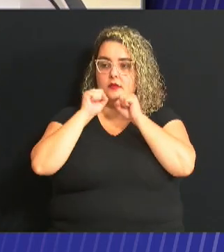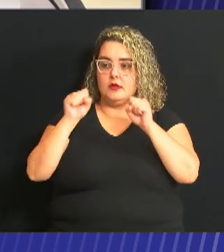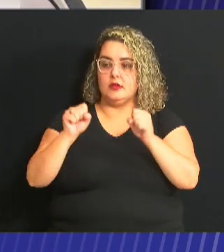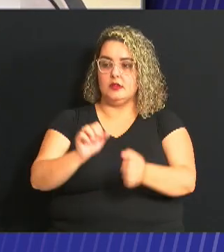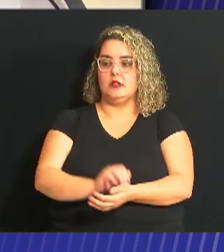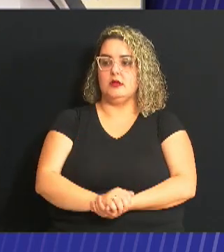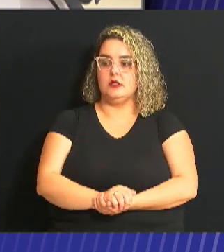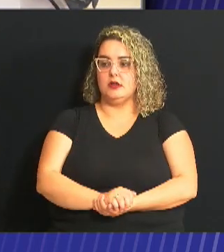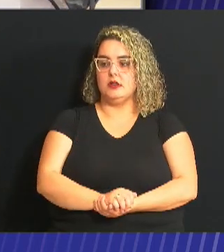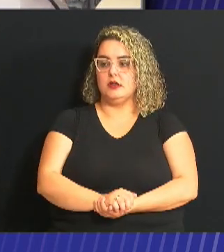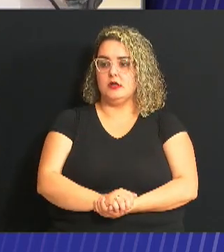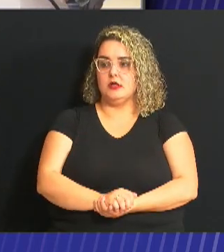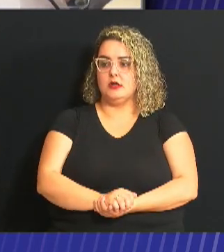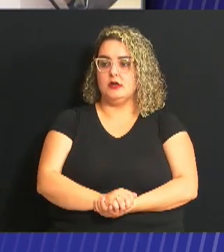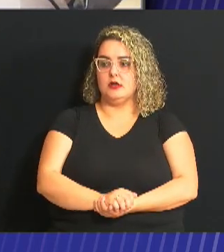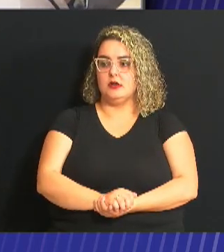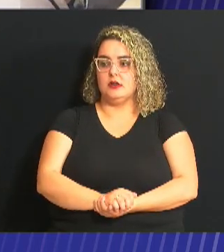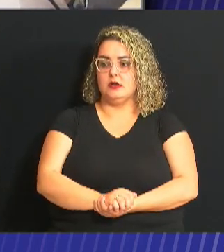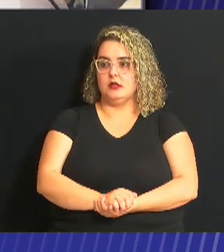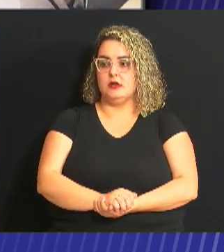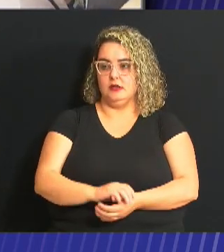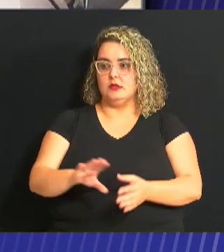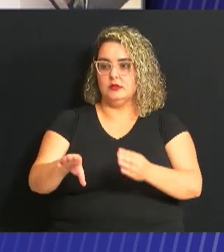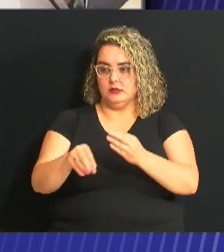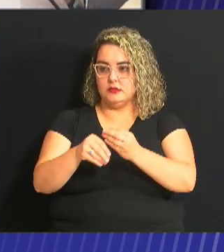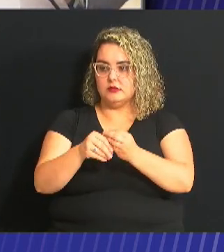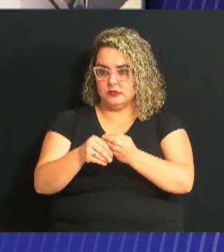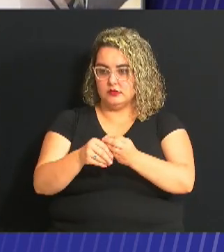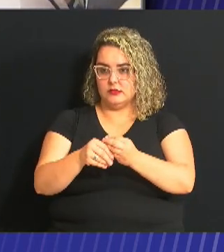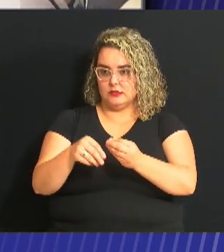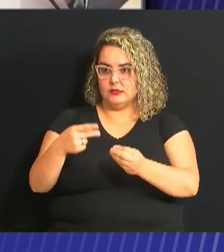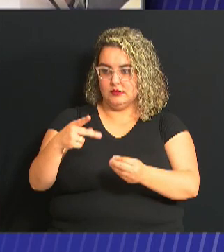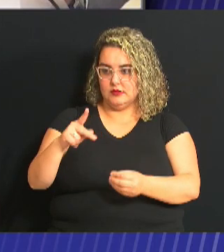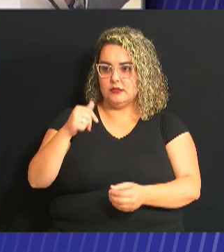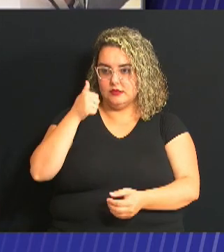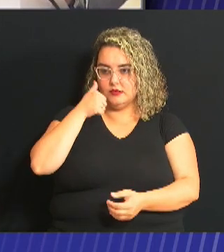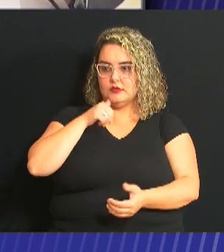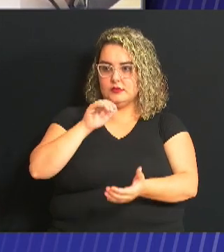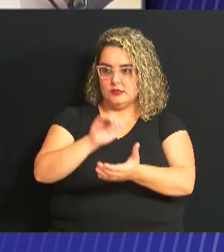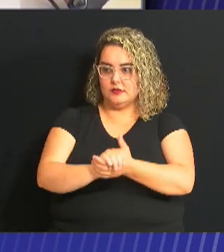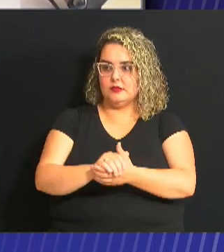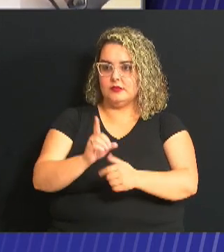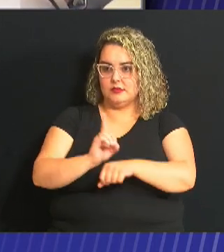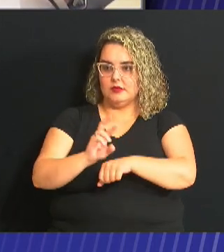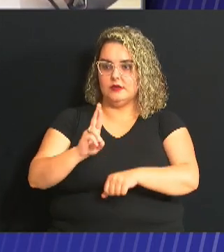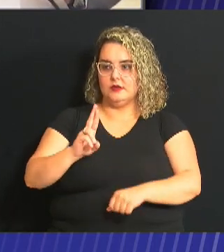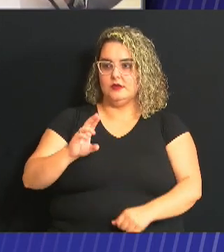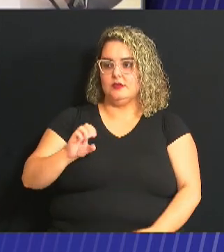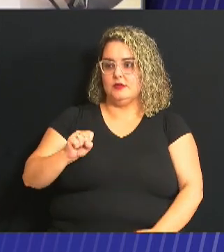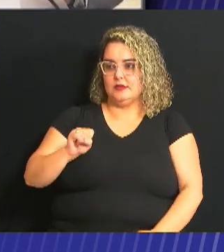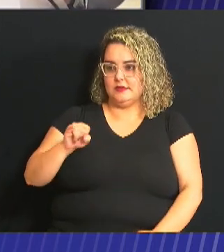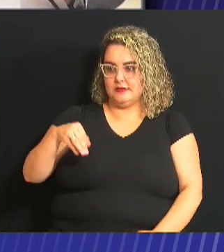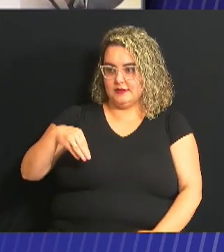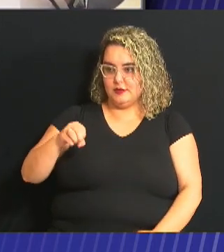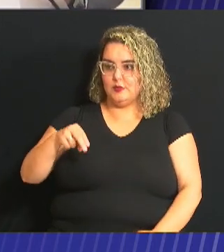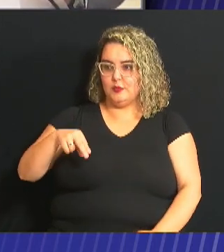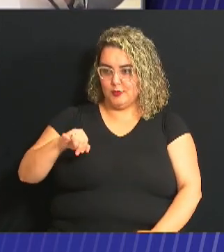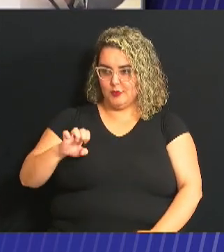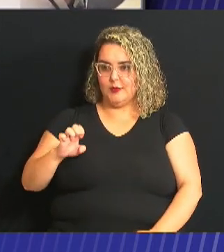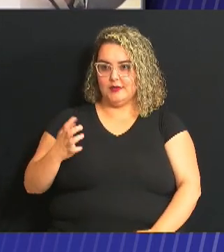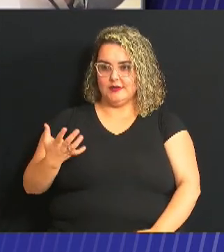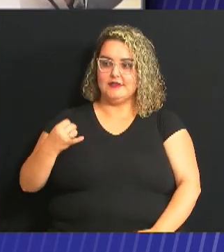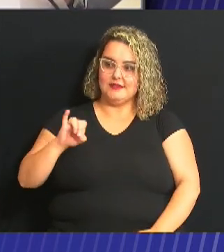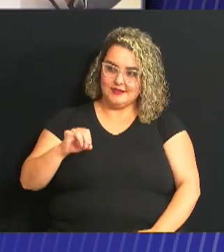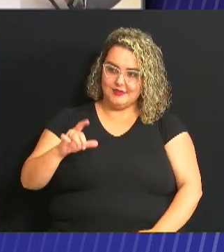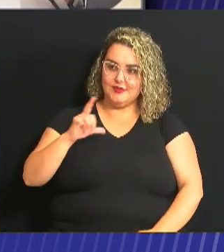também colocou alguma coisa da sua esposa, da doutora Simone. Então, eu vou ler aqui, se tiver alguma coisa que